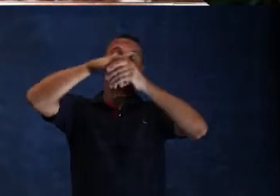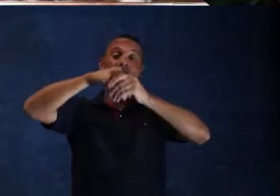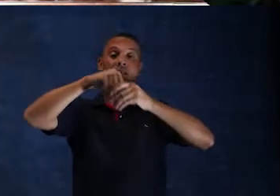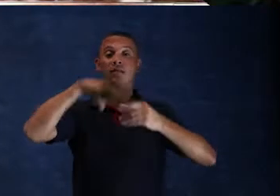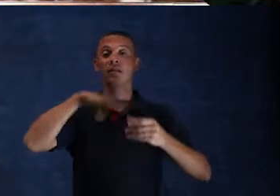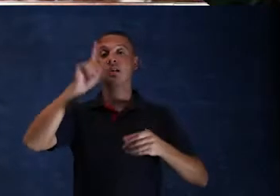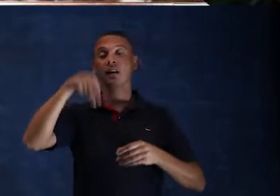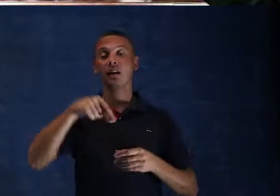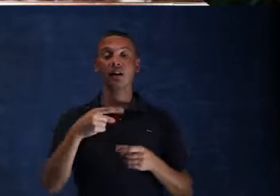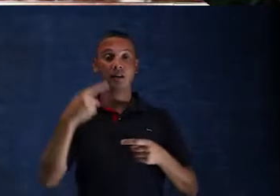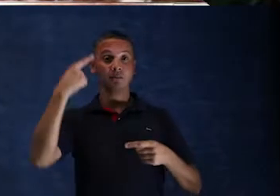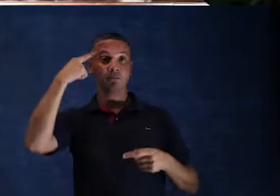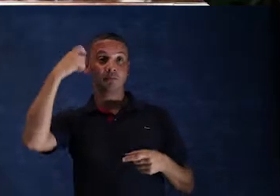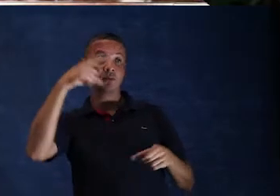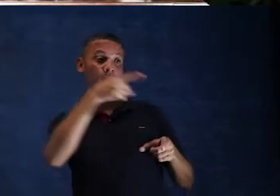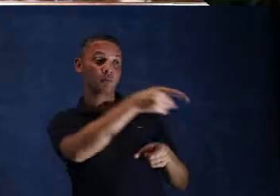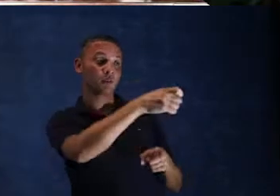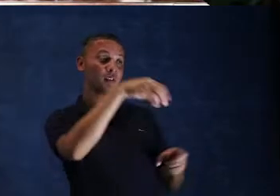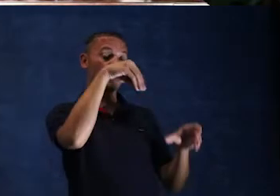ser um criminoso e